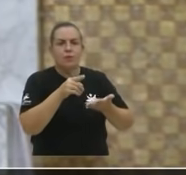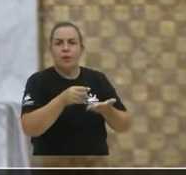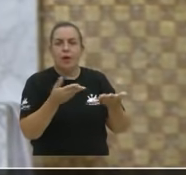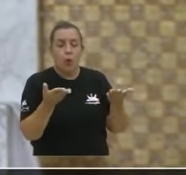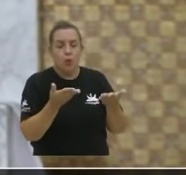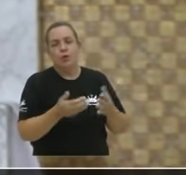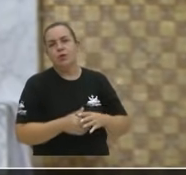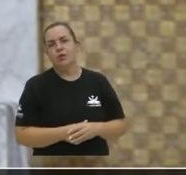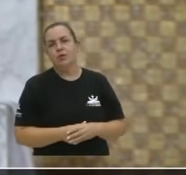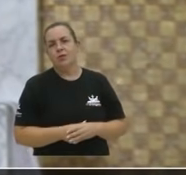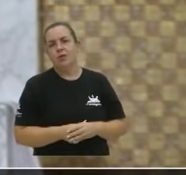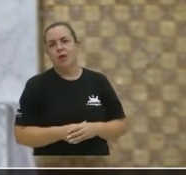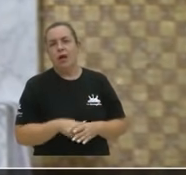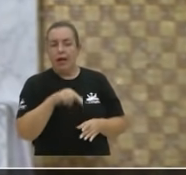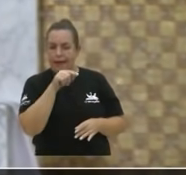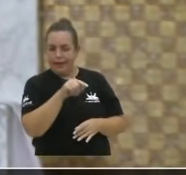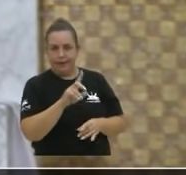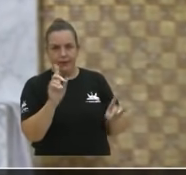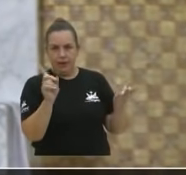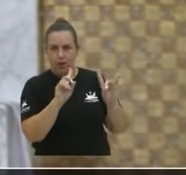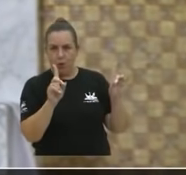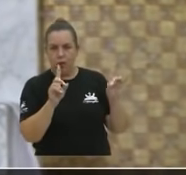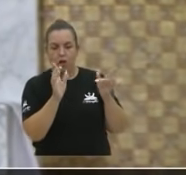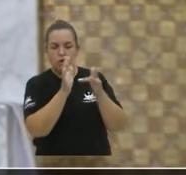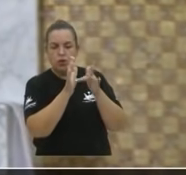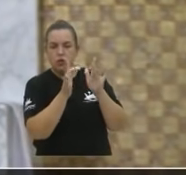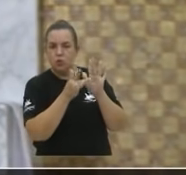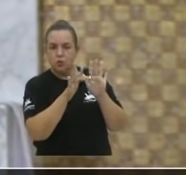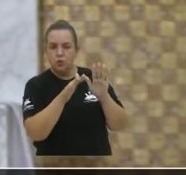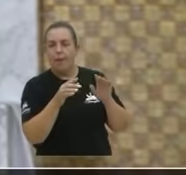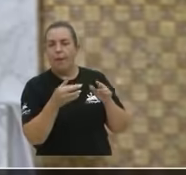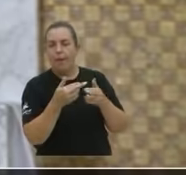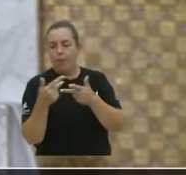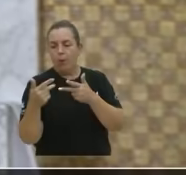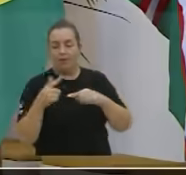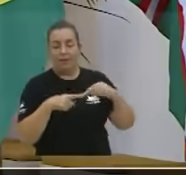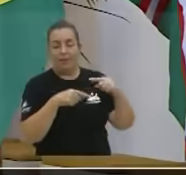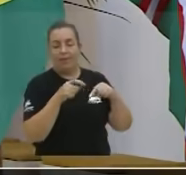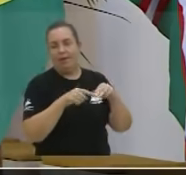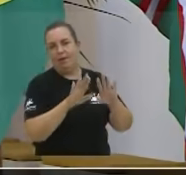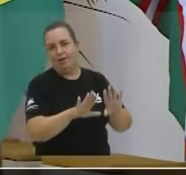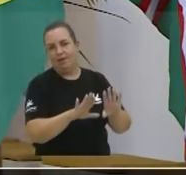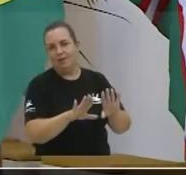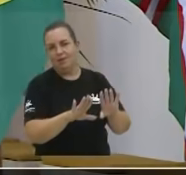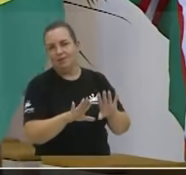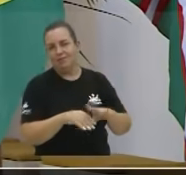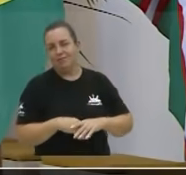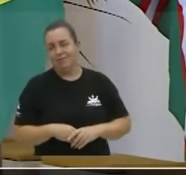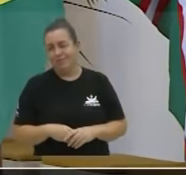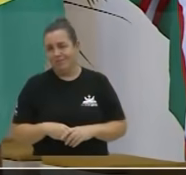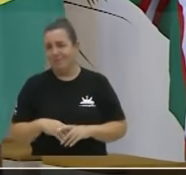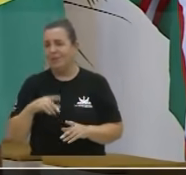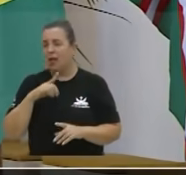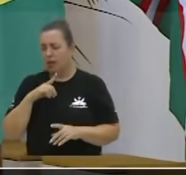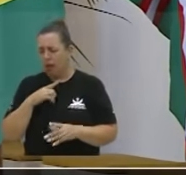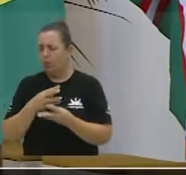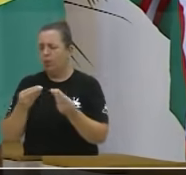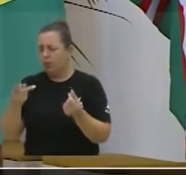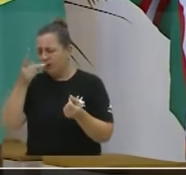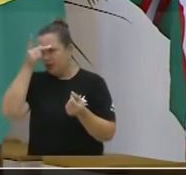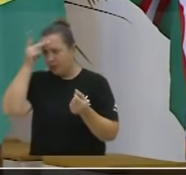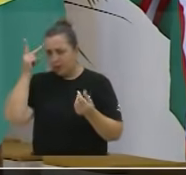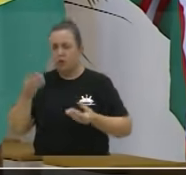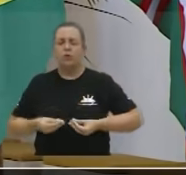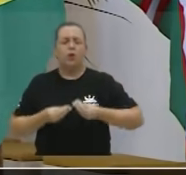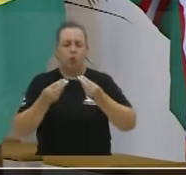E aqui não se trata de algo a Jesus material. Disse, há muitos que o fizeram na